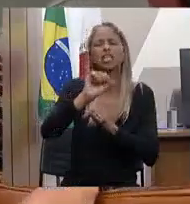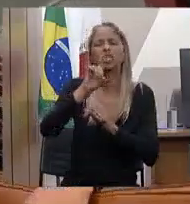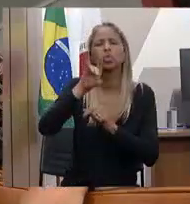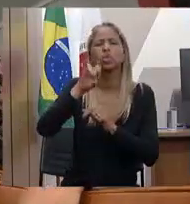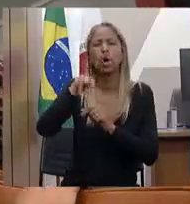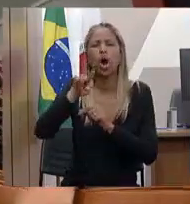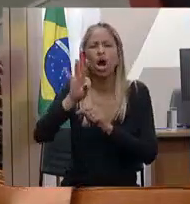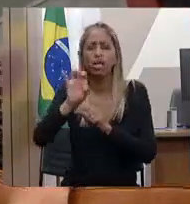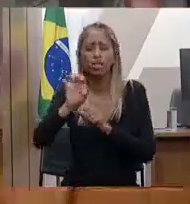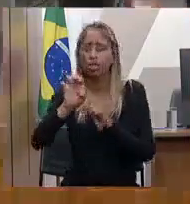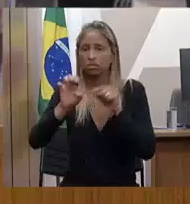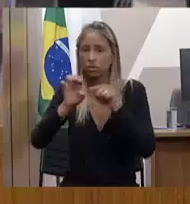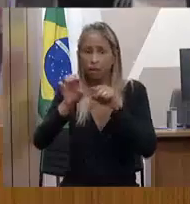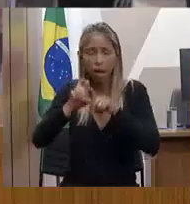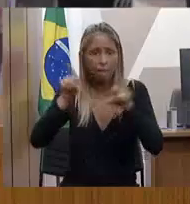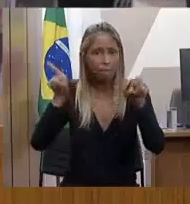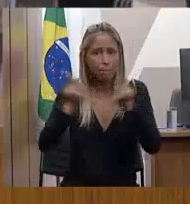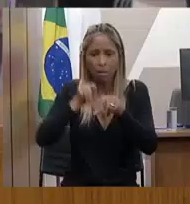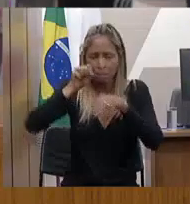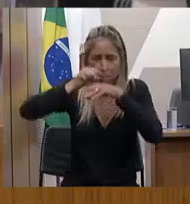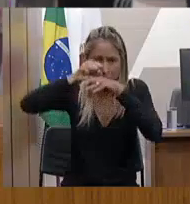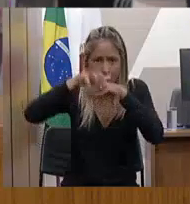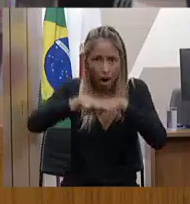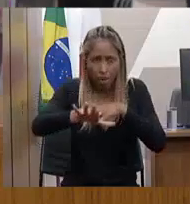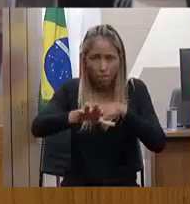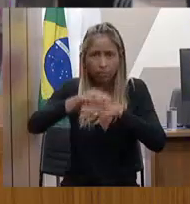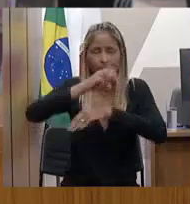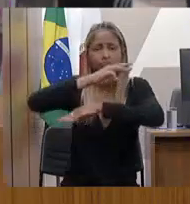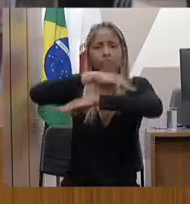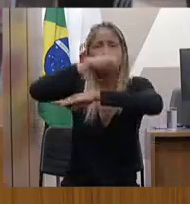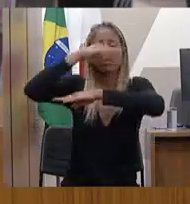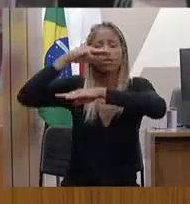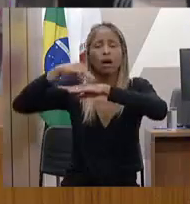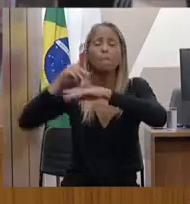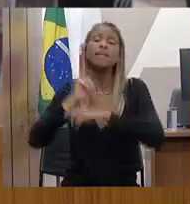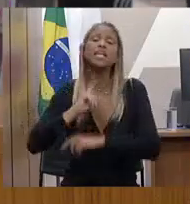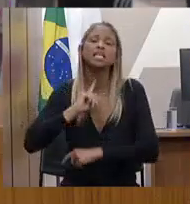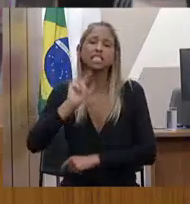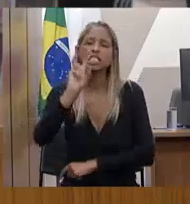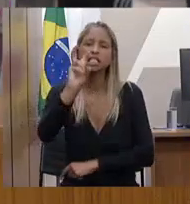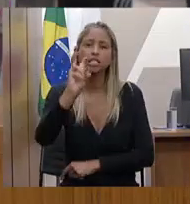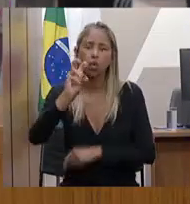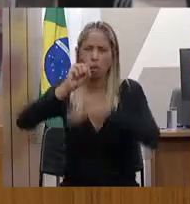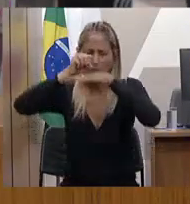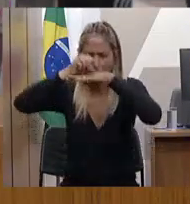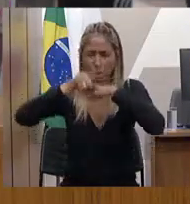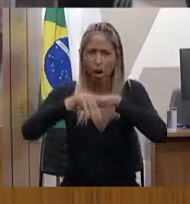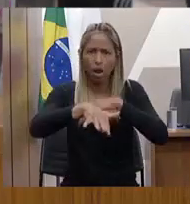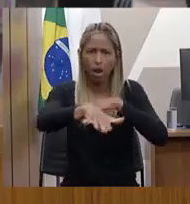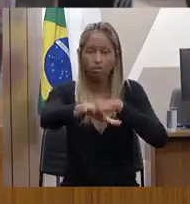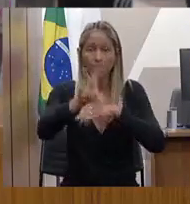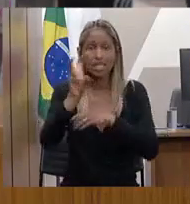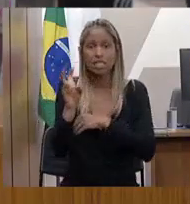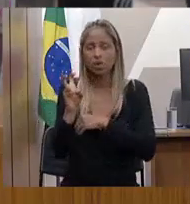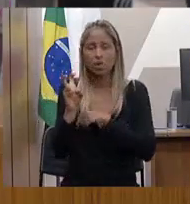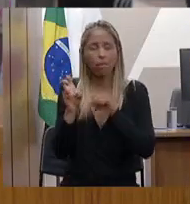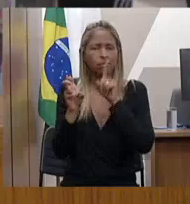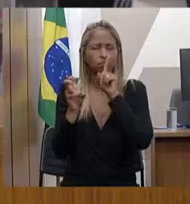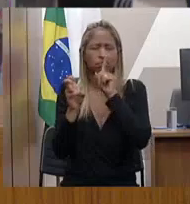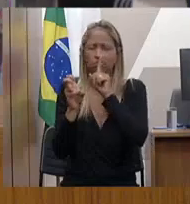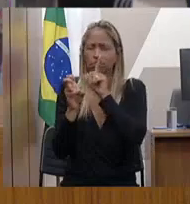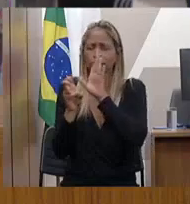tivemos rompimento de barragem depois de Brumadinho só em Minas Gerais nós tivemos cinco rompimentos de barragem silenciosamente